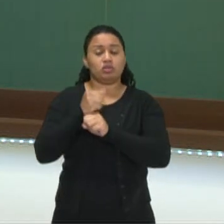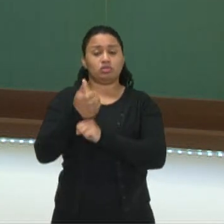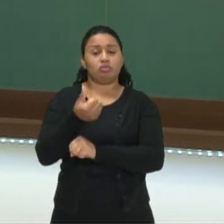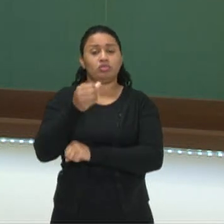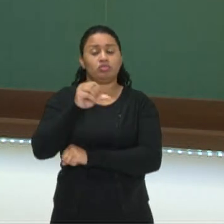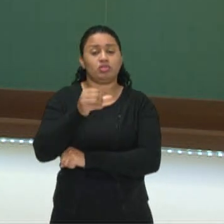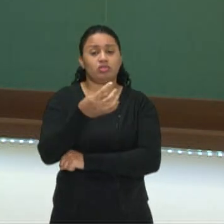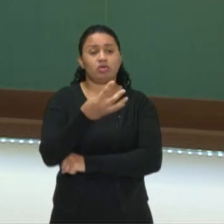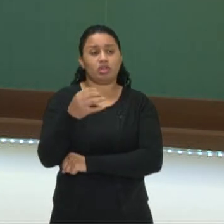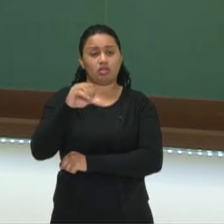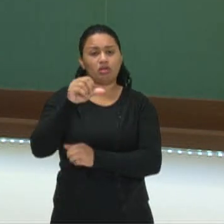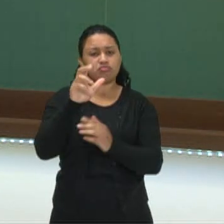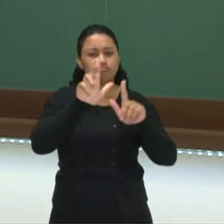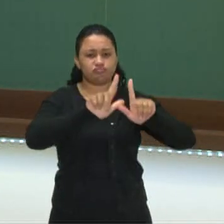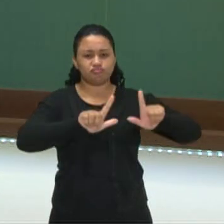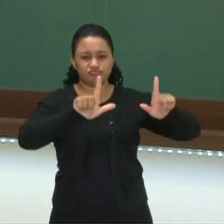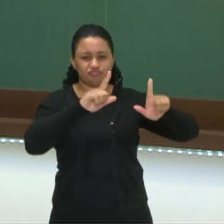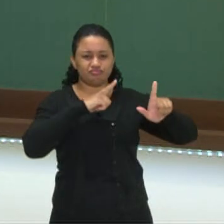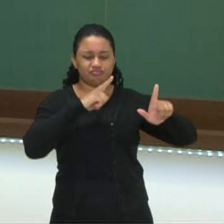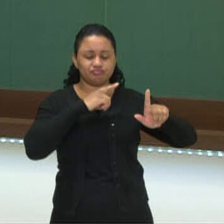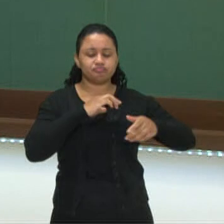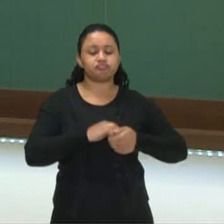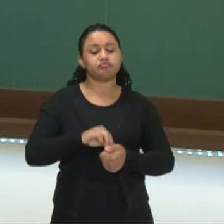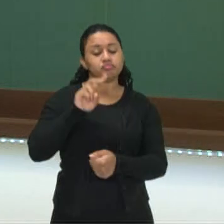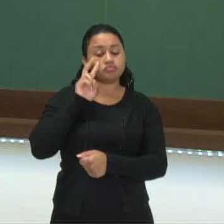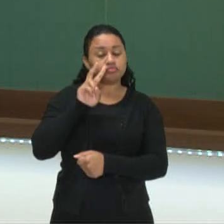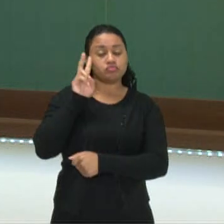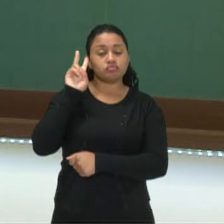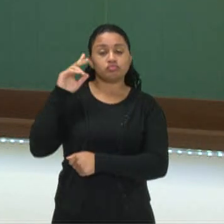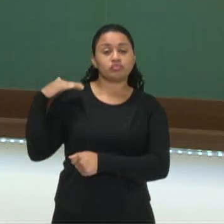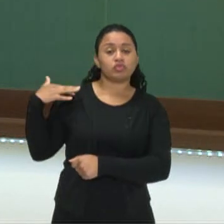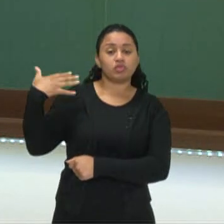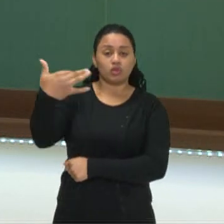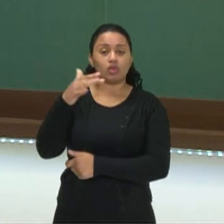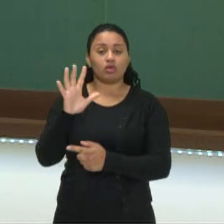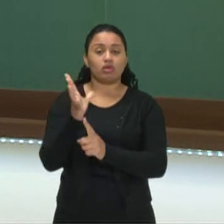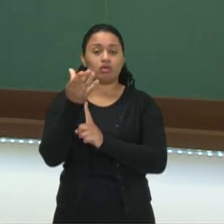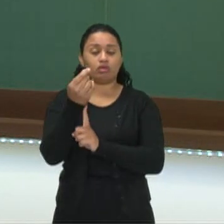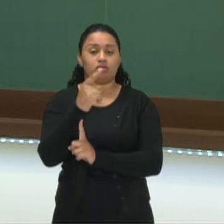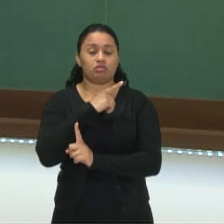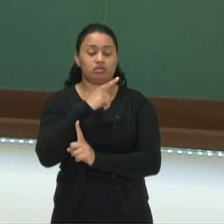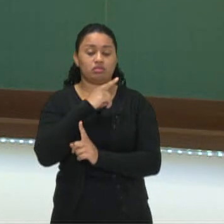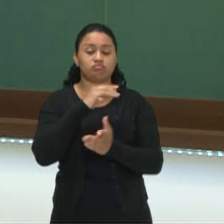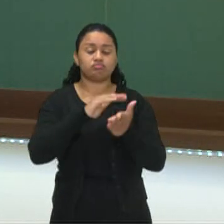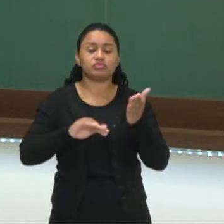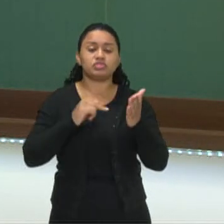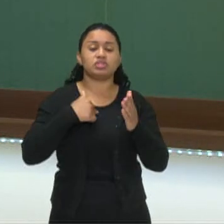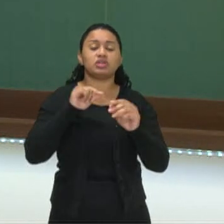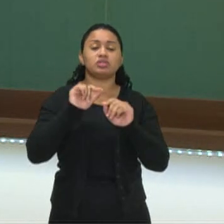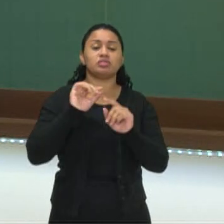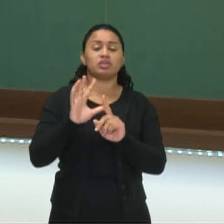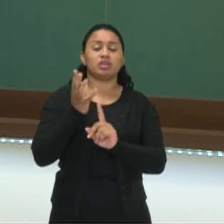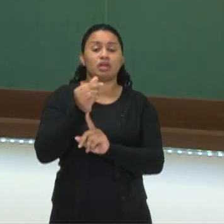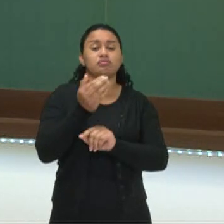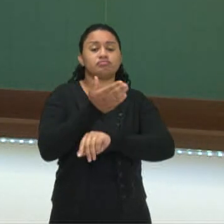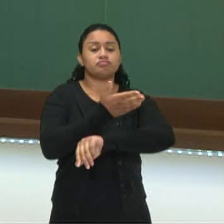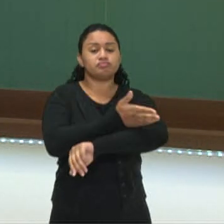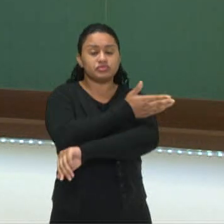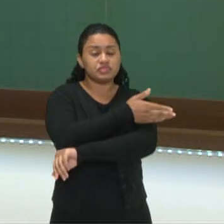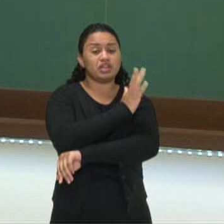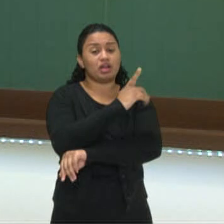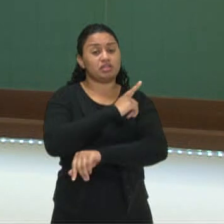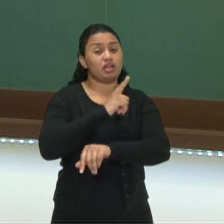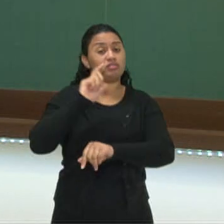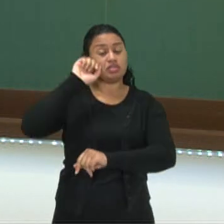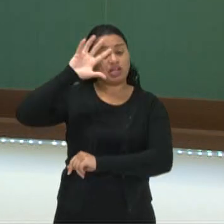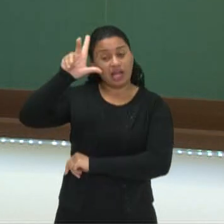gente, que durante toda a história das artes, nós vimos que, tirando a arte antiga, que já estava um pedaço da África, mas estava na